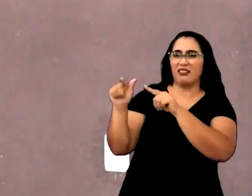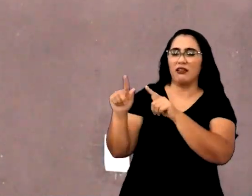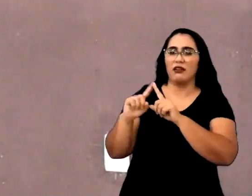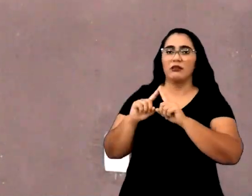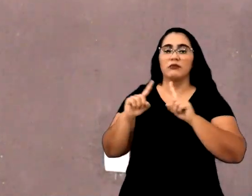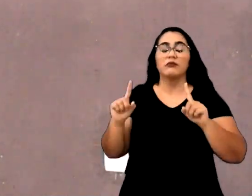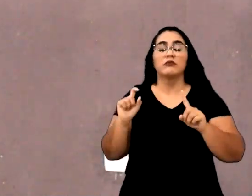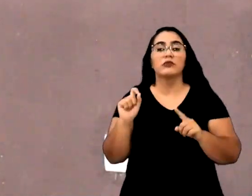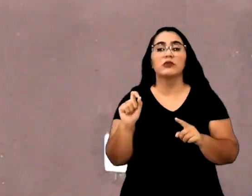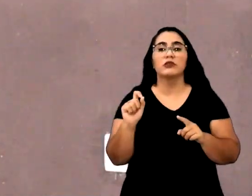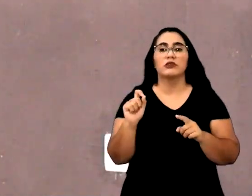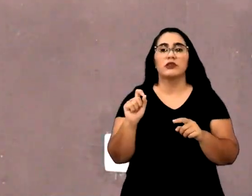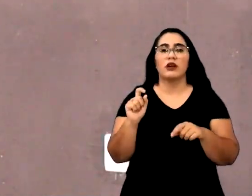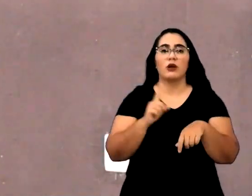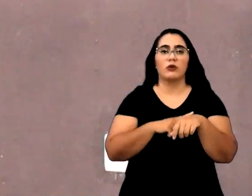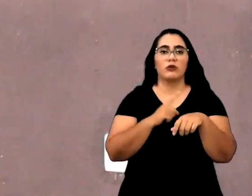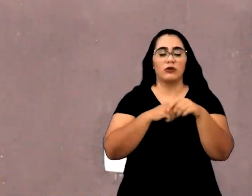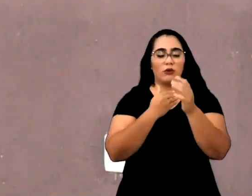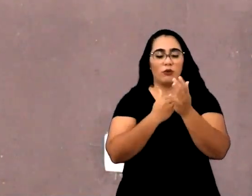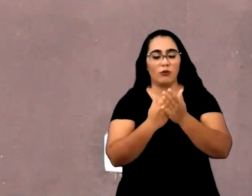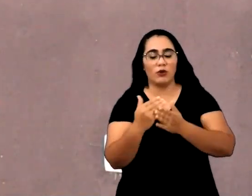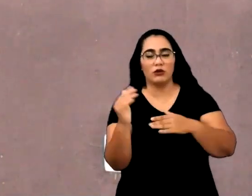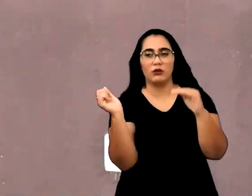Mas no momento em que ele começa a orar,